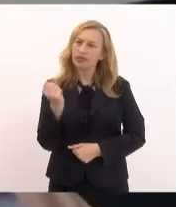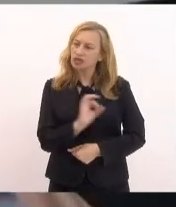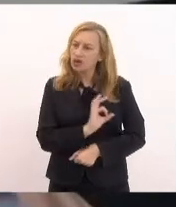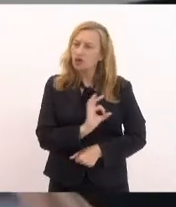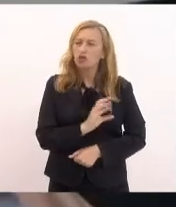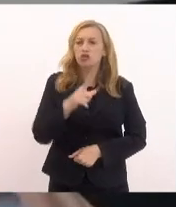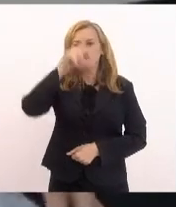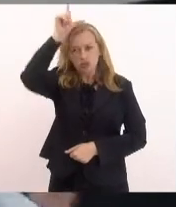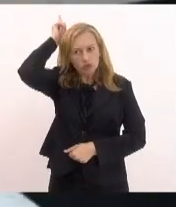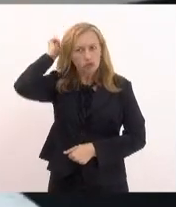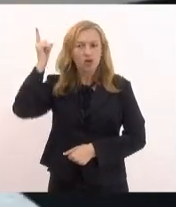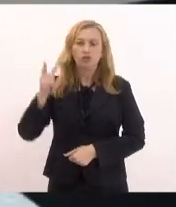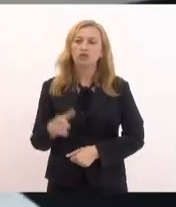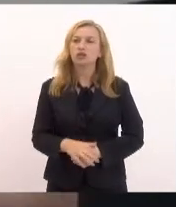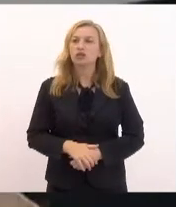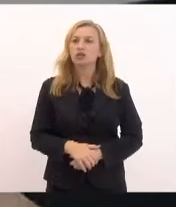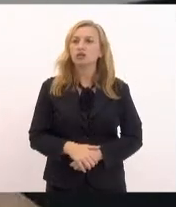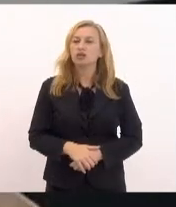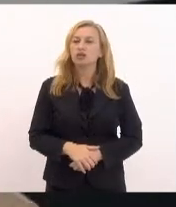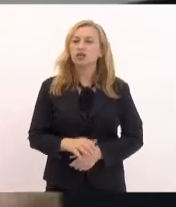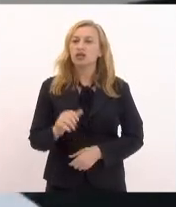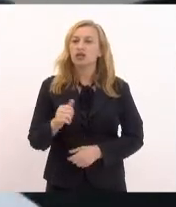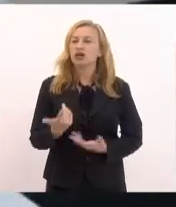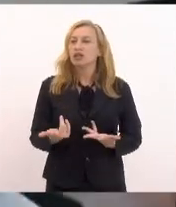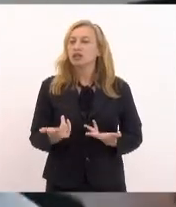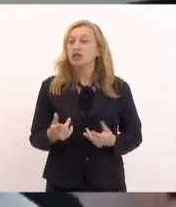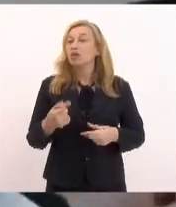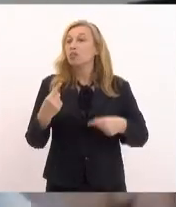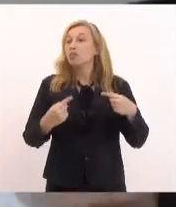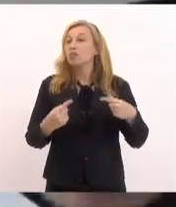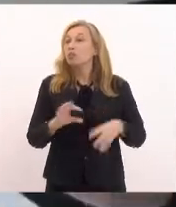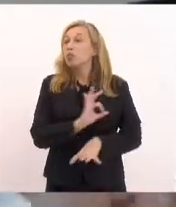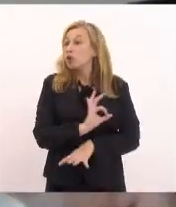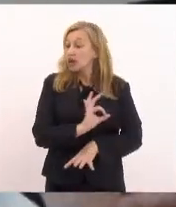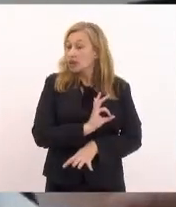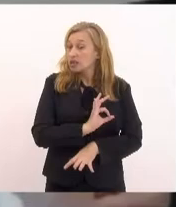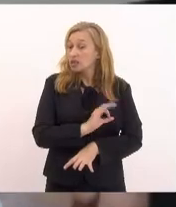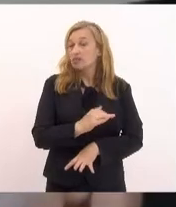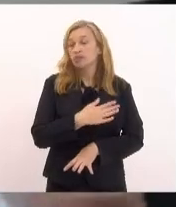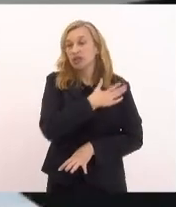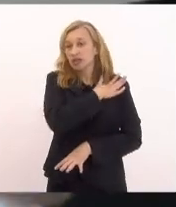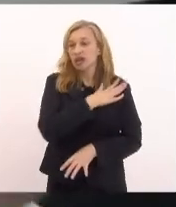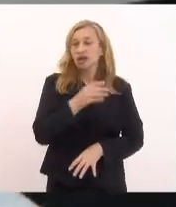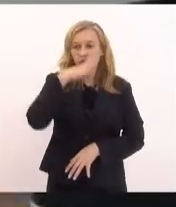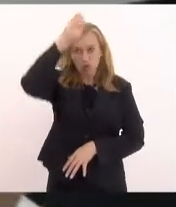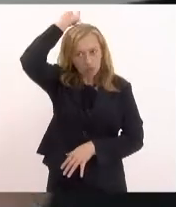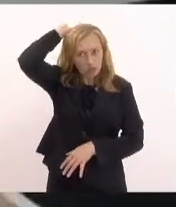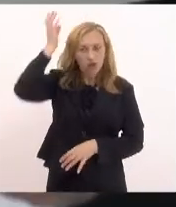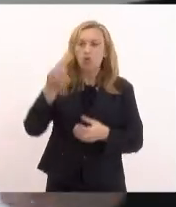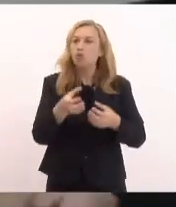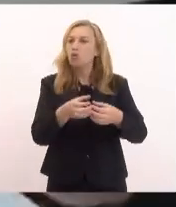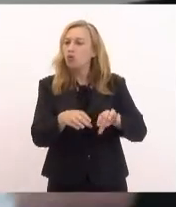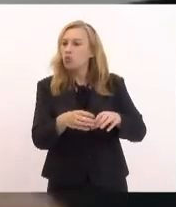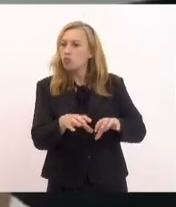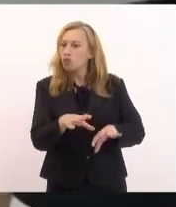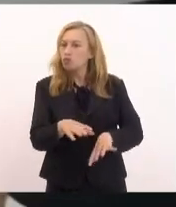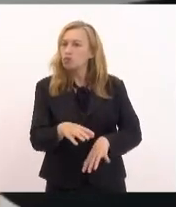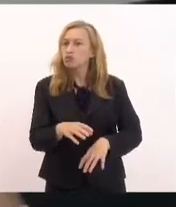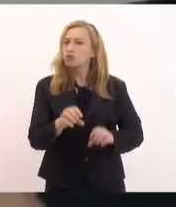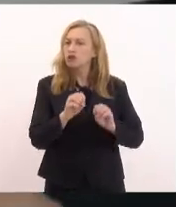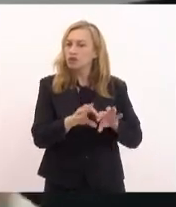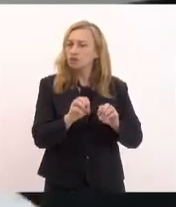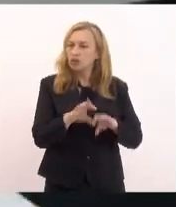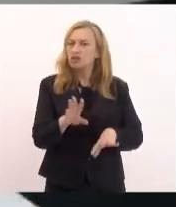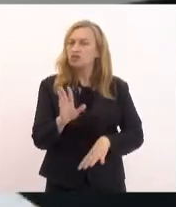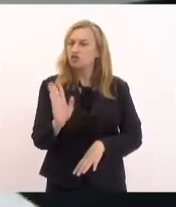Luiz Paulo, situações análogas da Polícia Militar e do Corpo de Bombeiros, concursos que, igualmente a esse da educação que